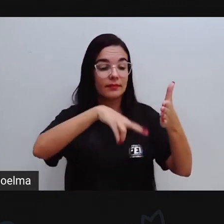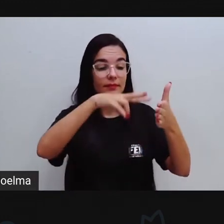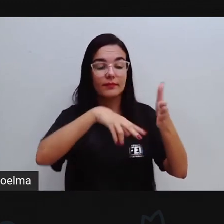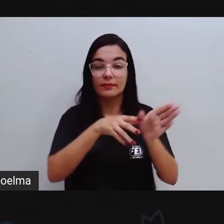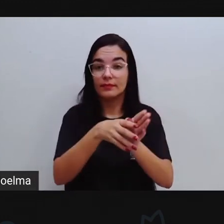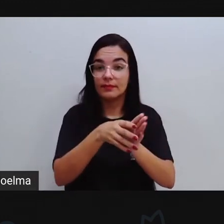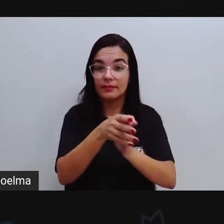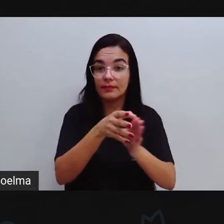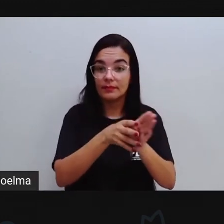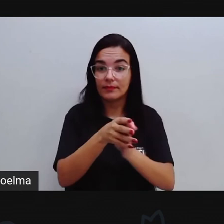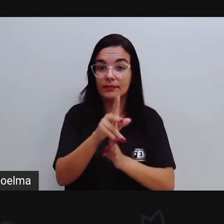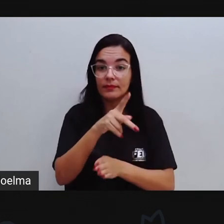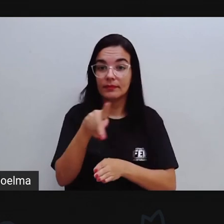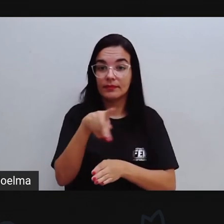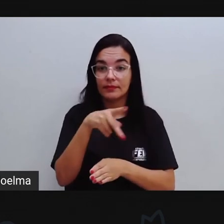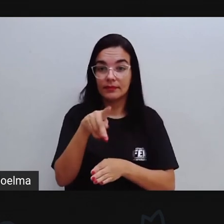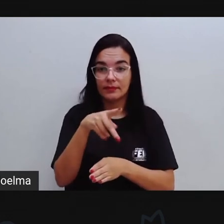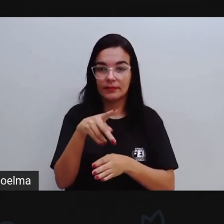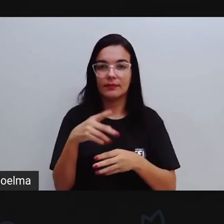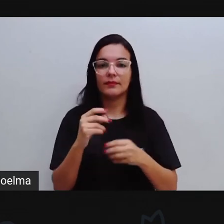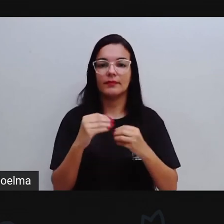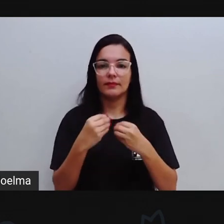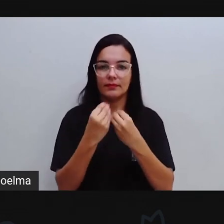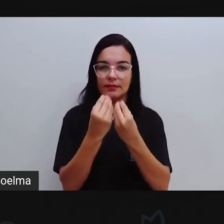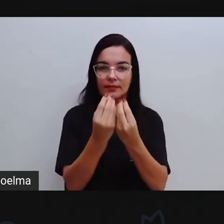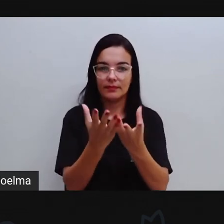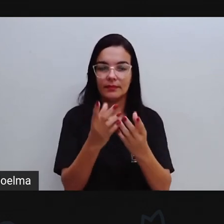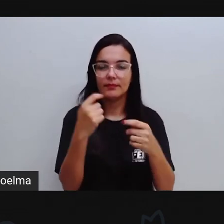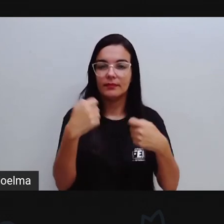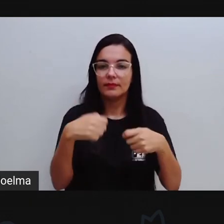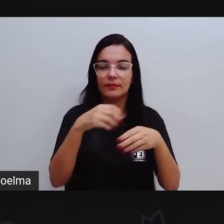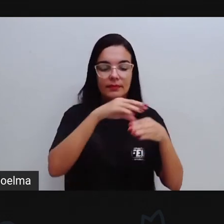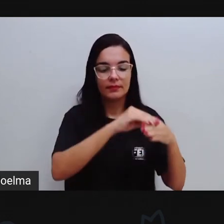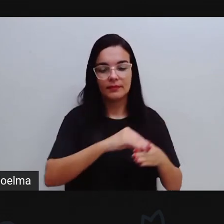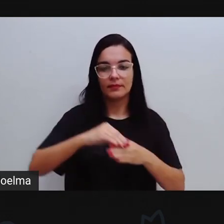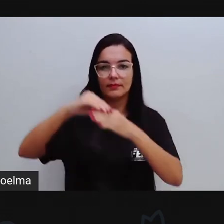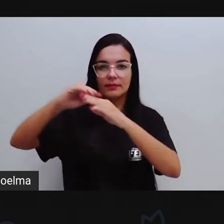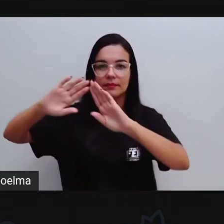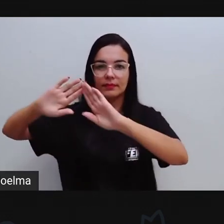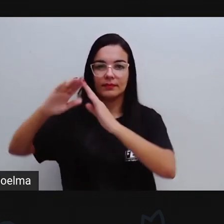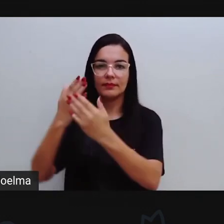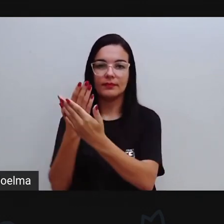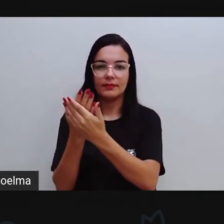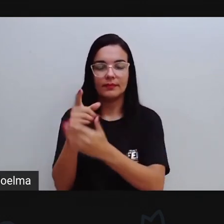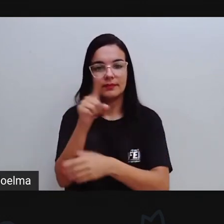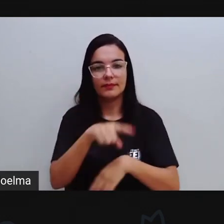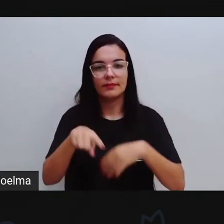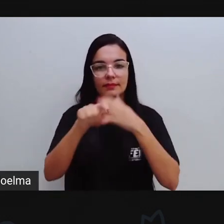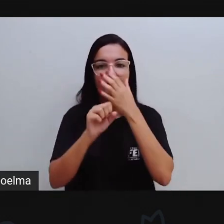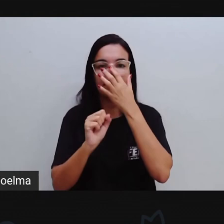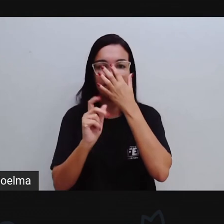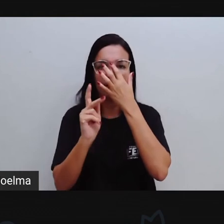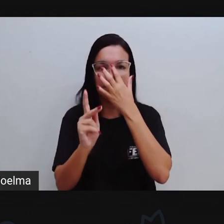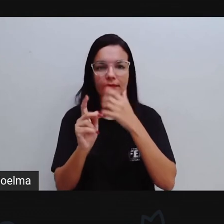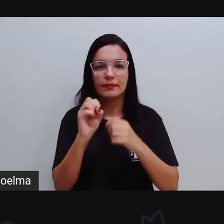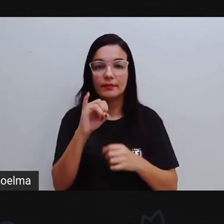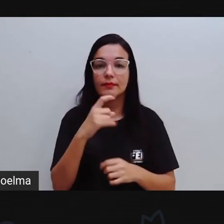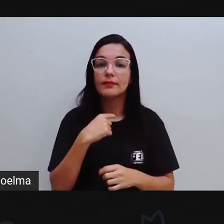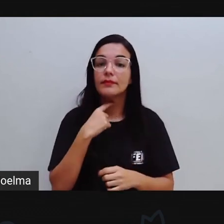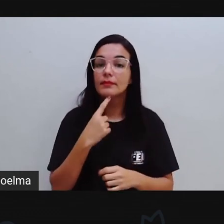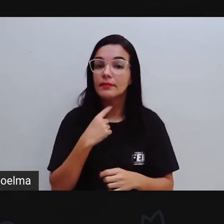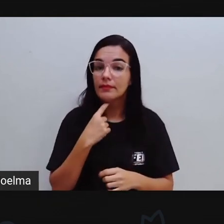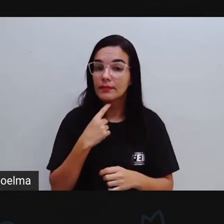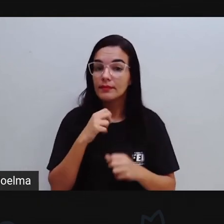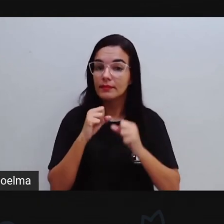pelo seu professor, pela sua professora, que essas atividades deverão ser devolvidas às escolas de vocês, certo? Sentiu qualquer dúvida,